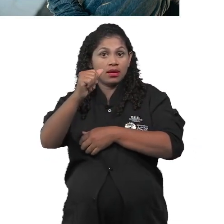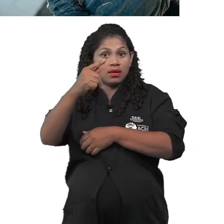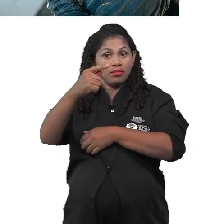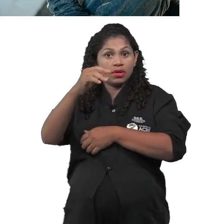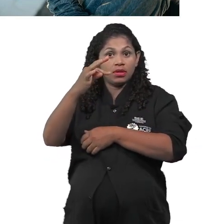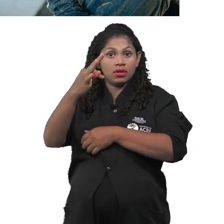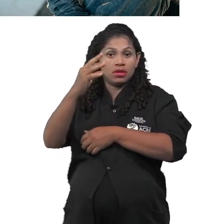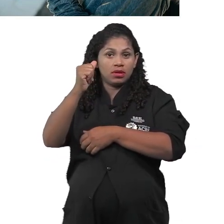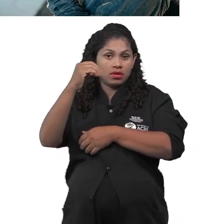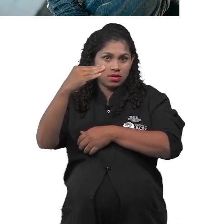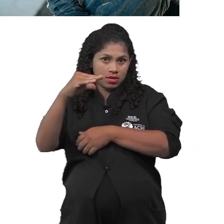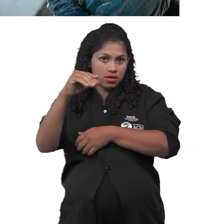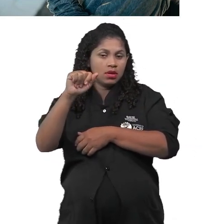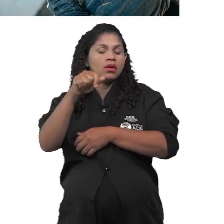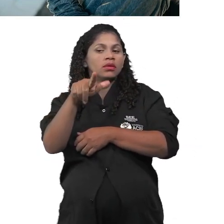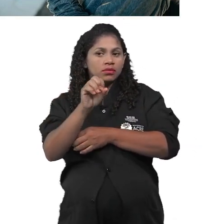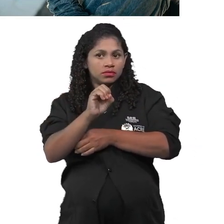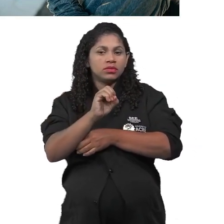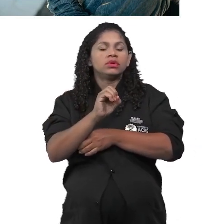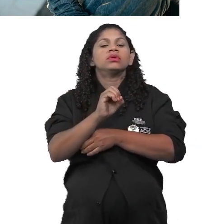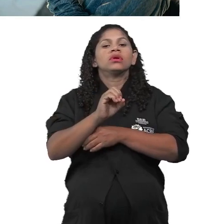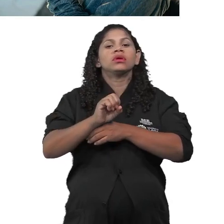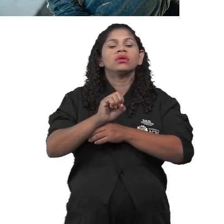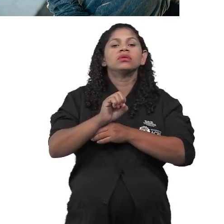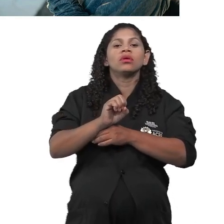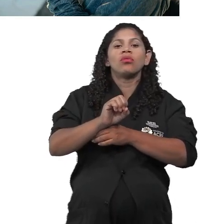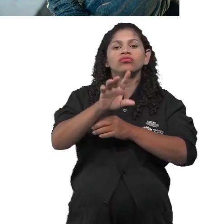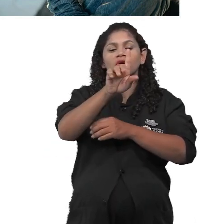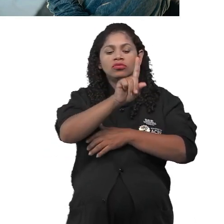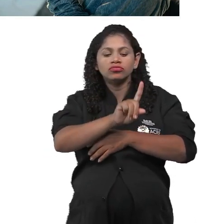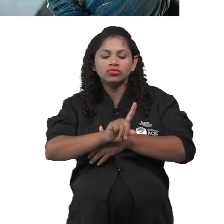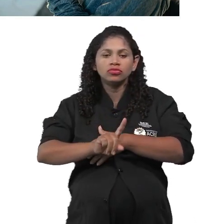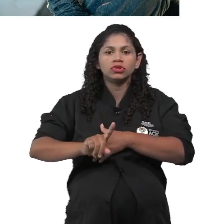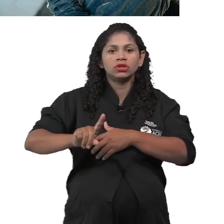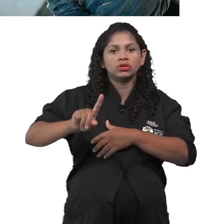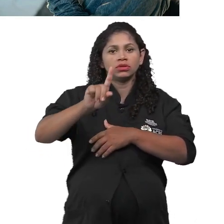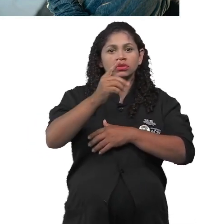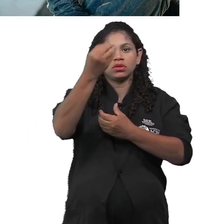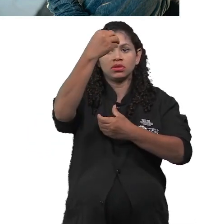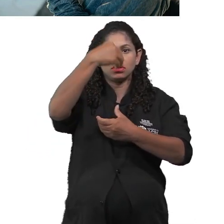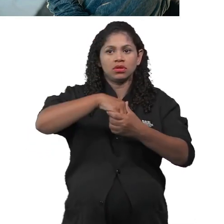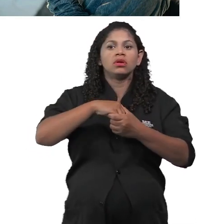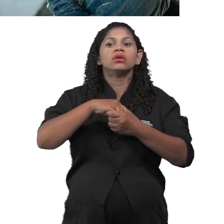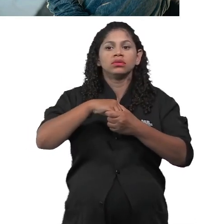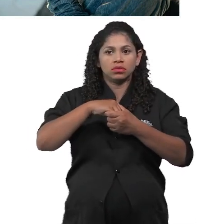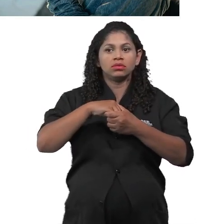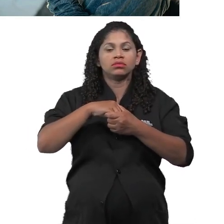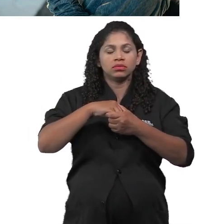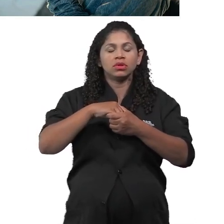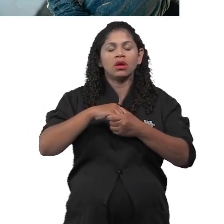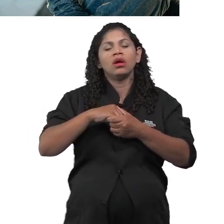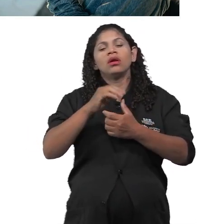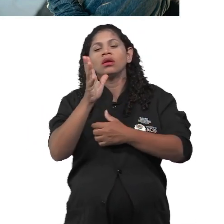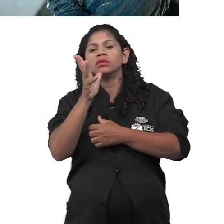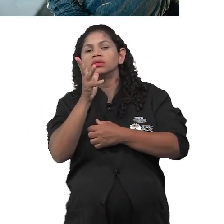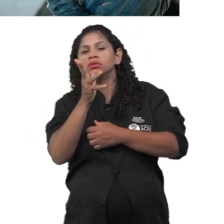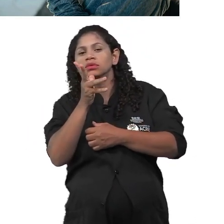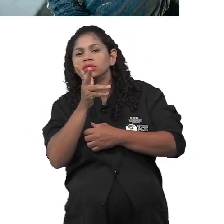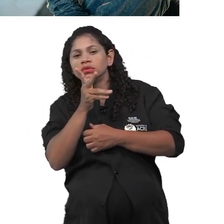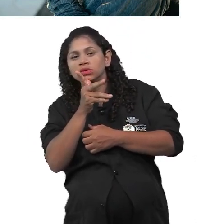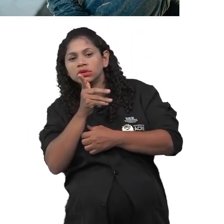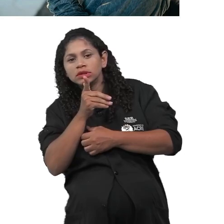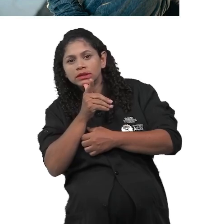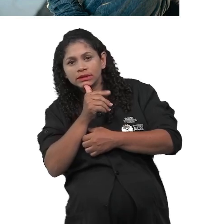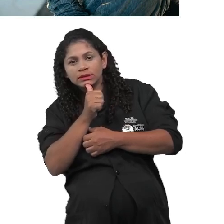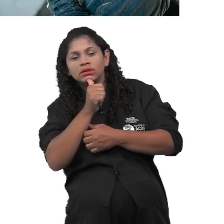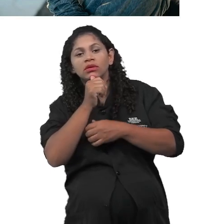para dentro do neurônio. Ele vai ficar durante mais tempo aqui na fenda sináptica. E ele ficando mais tempo aqui, ele vai se ligar a